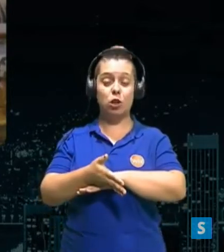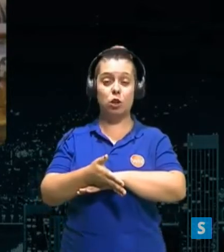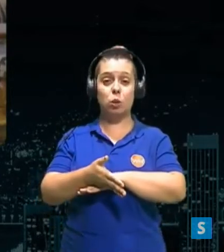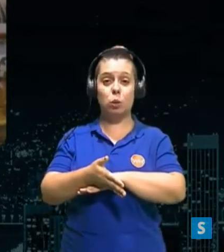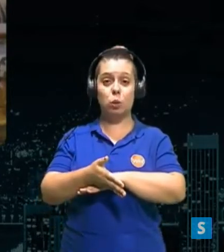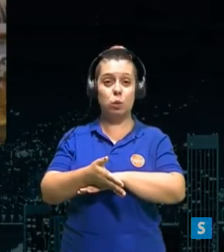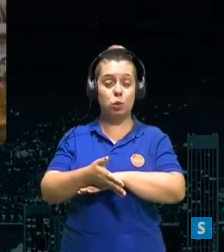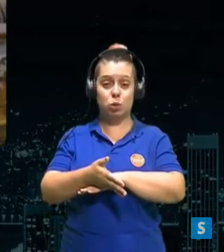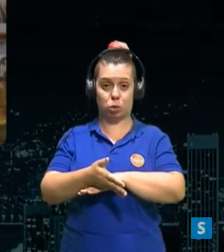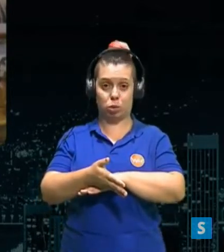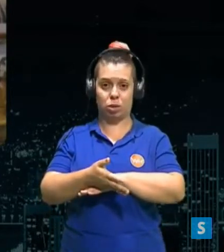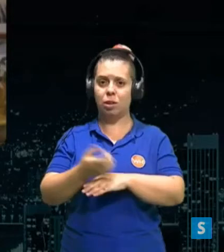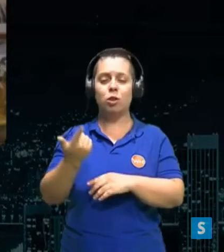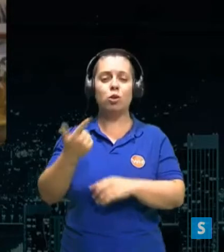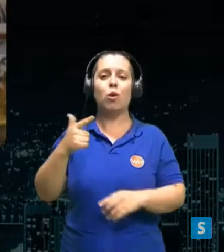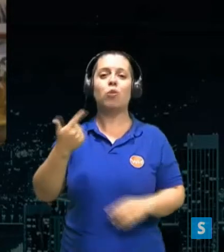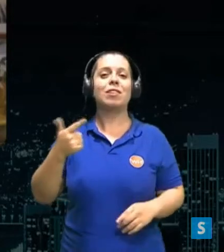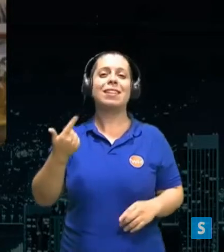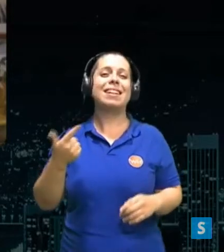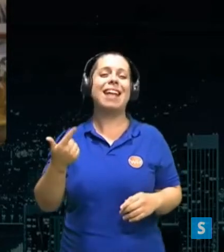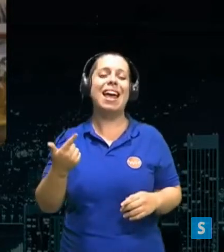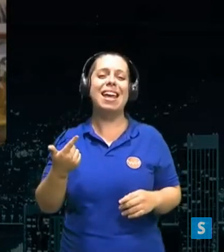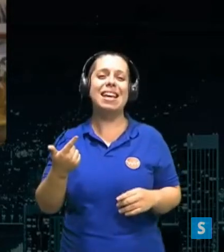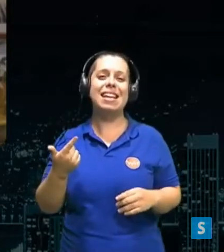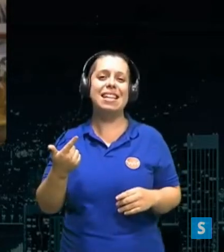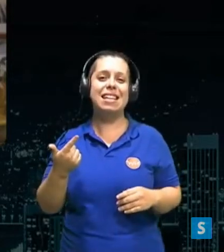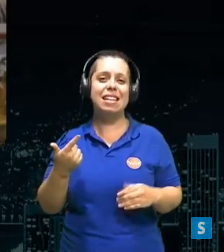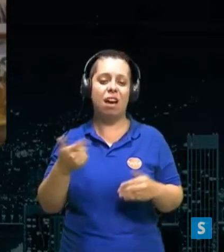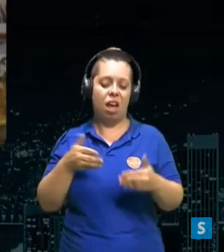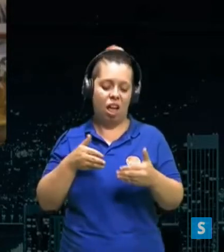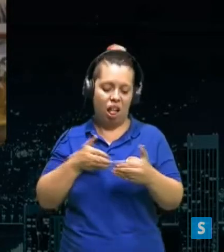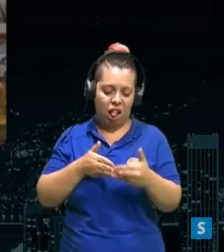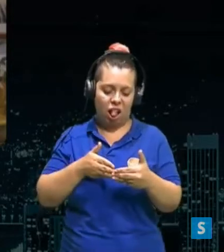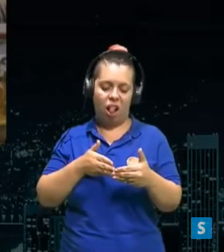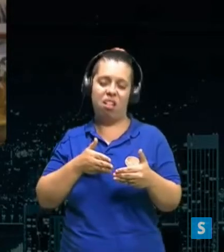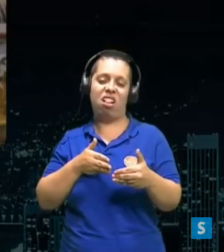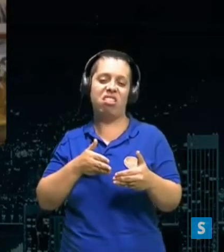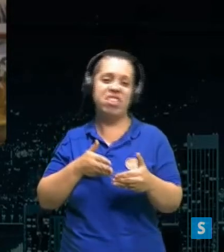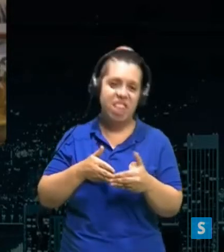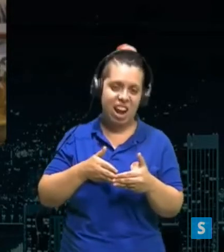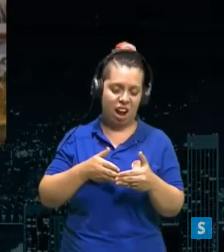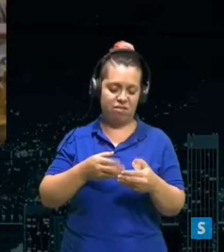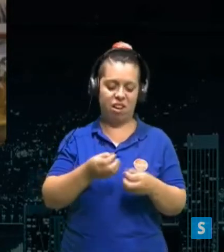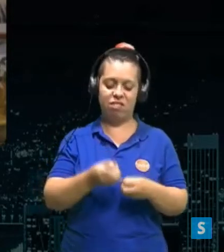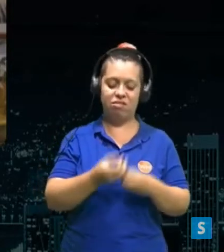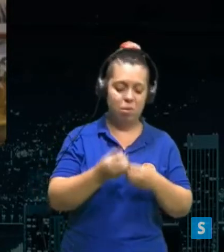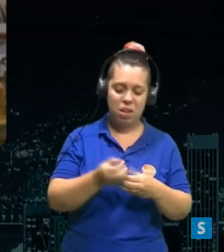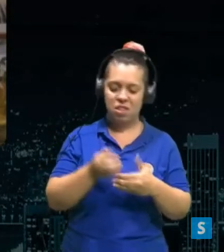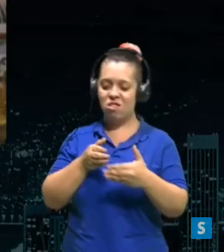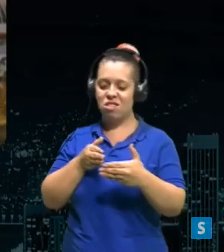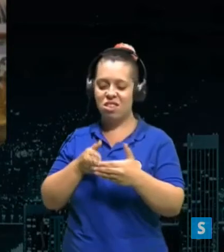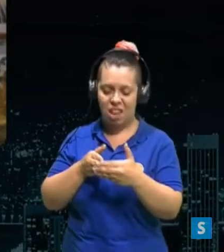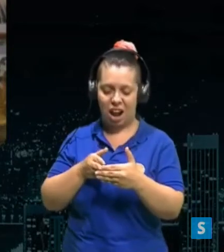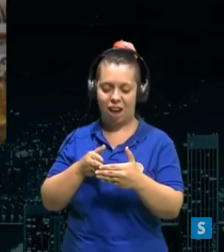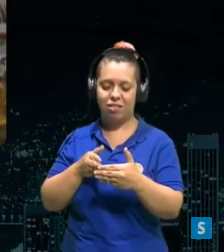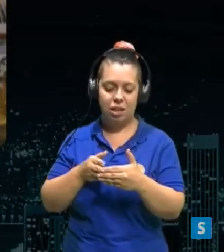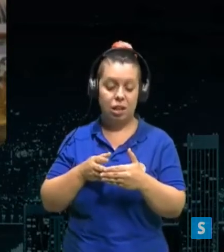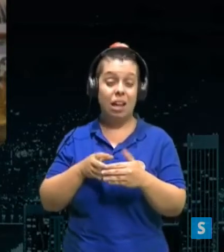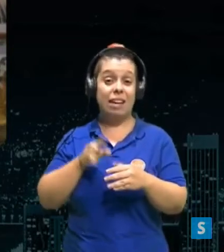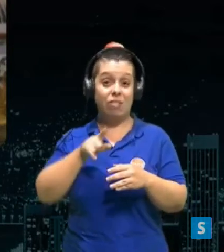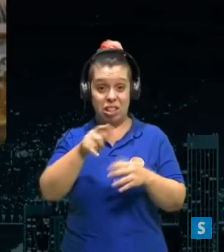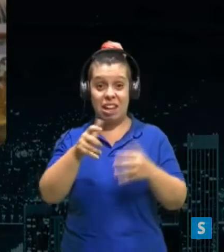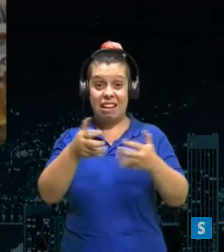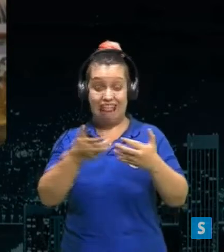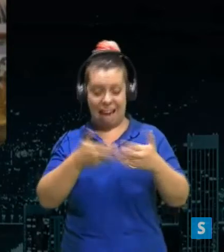existe mais um porteiro que trava a informação educação que todo mundo tem que procurar esse cidadão essa